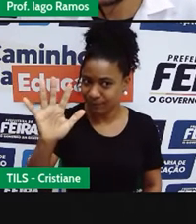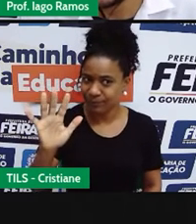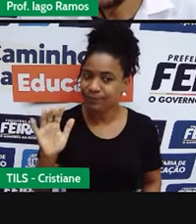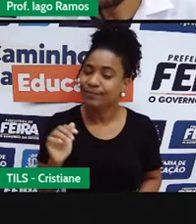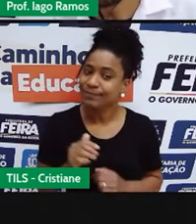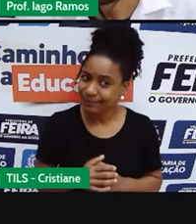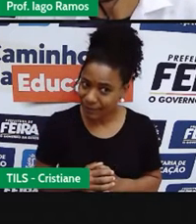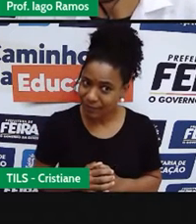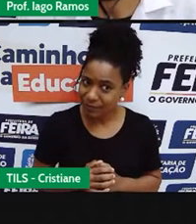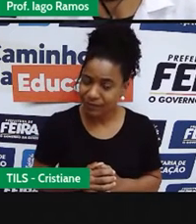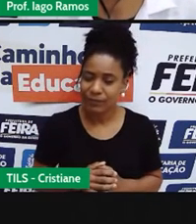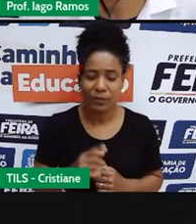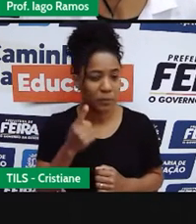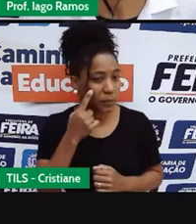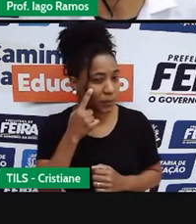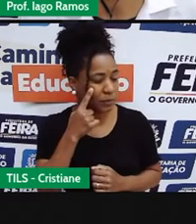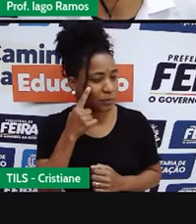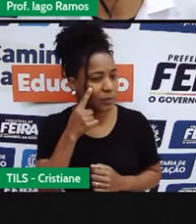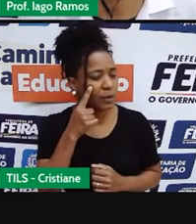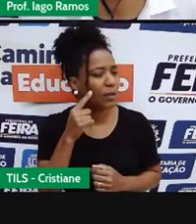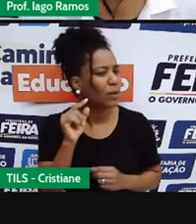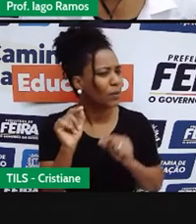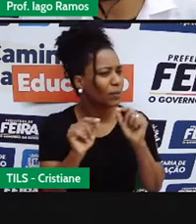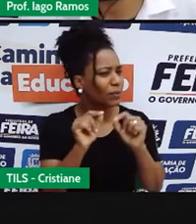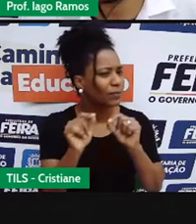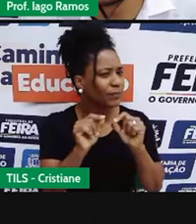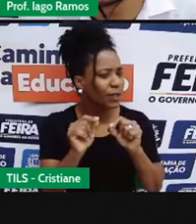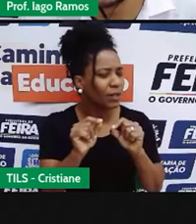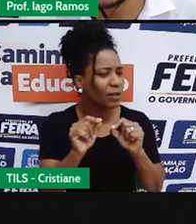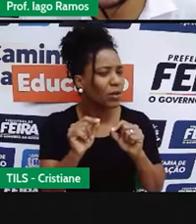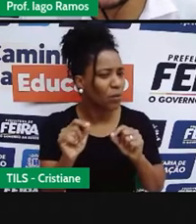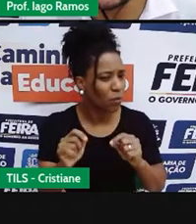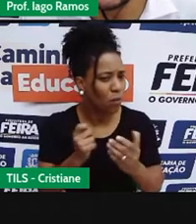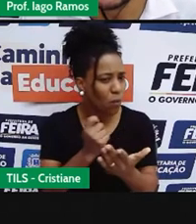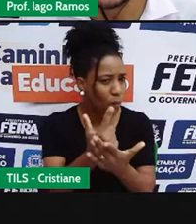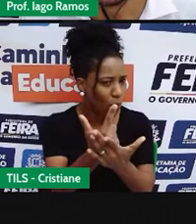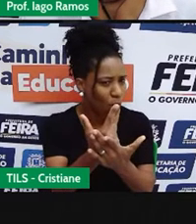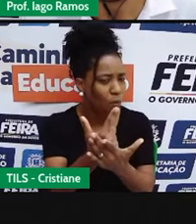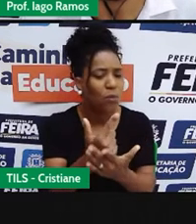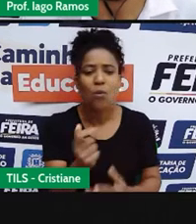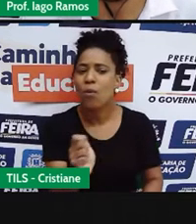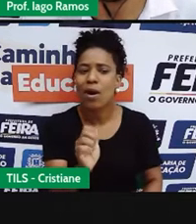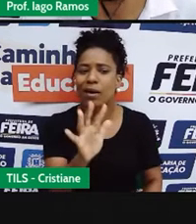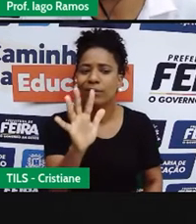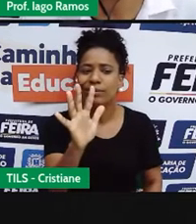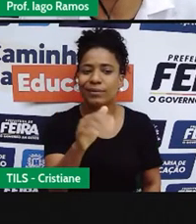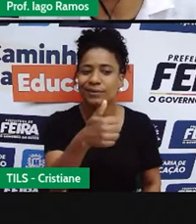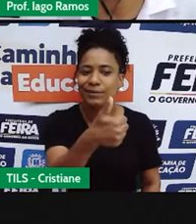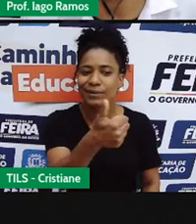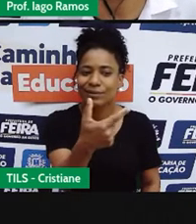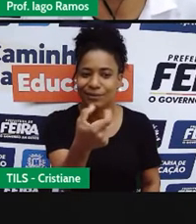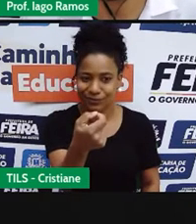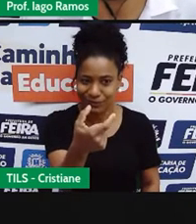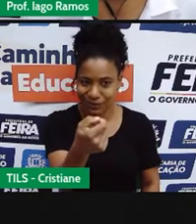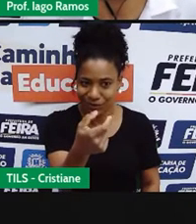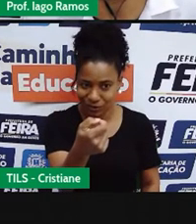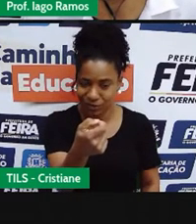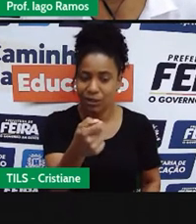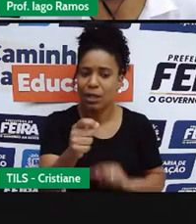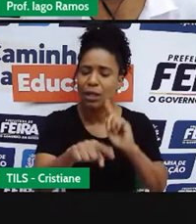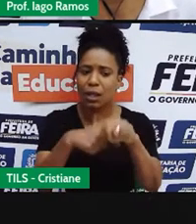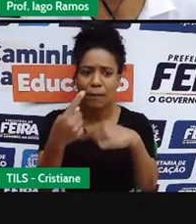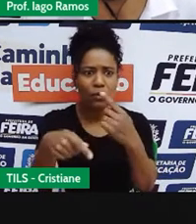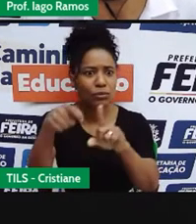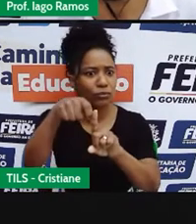entender até aqui? Um produto que custa 120 reais e aí em um determinado mês